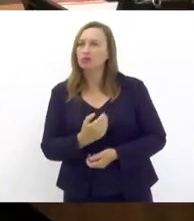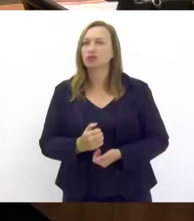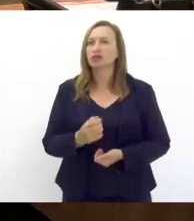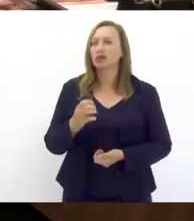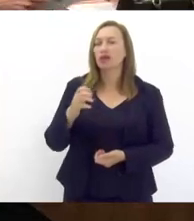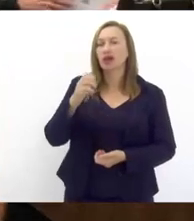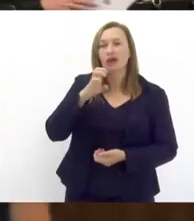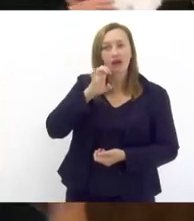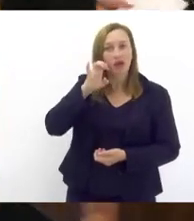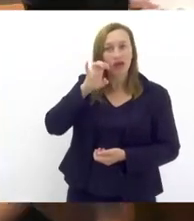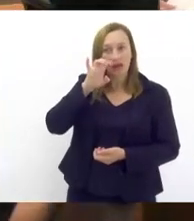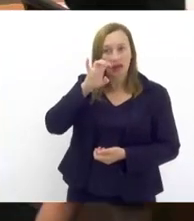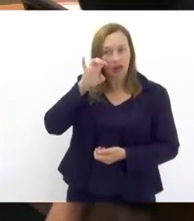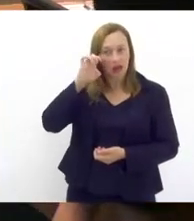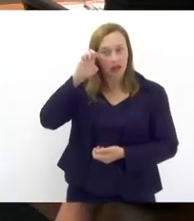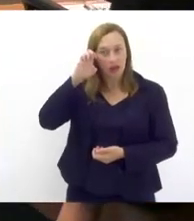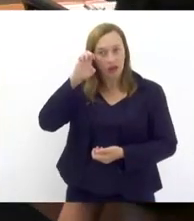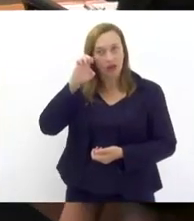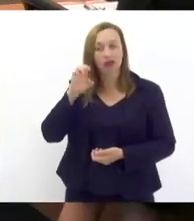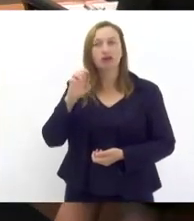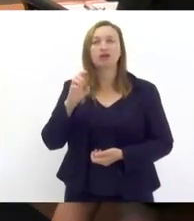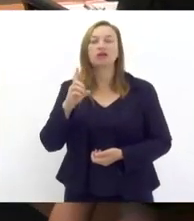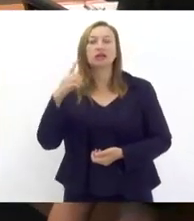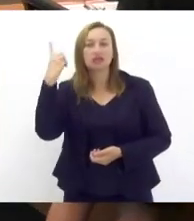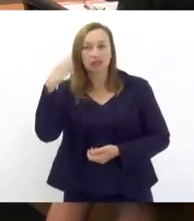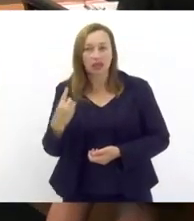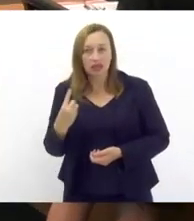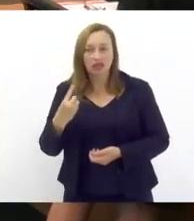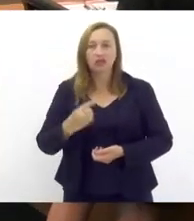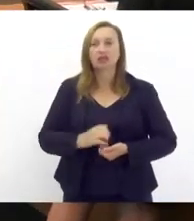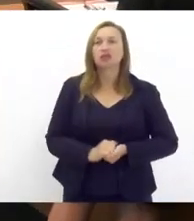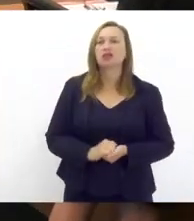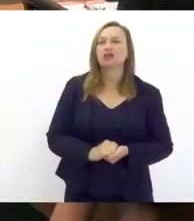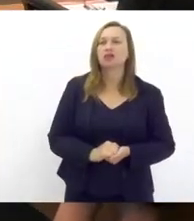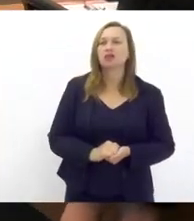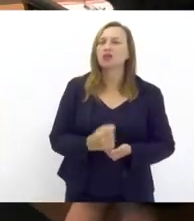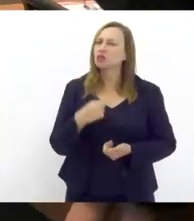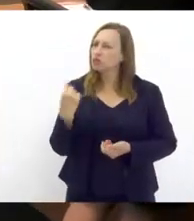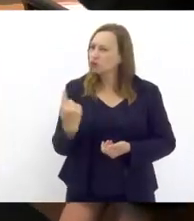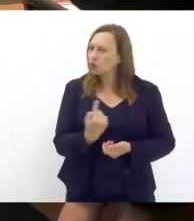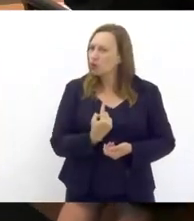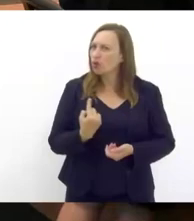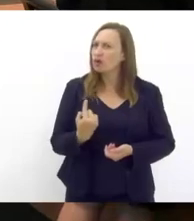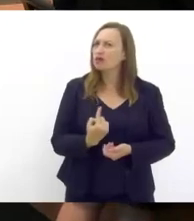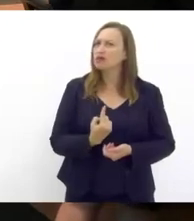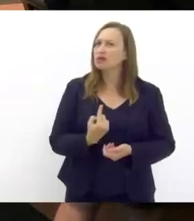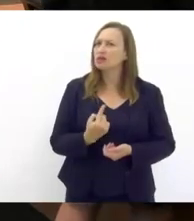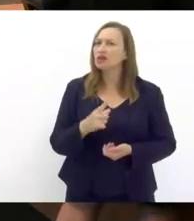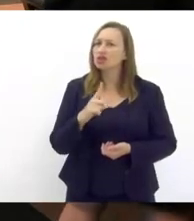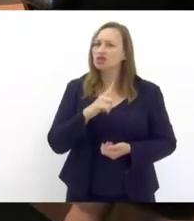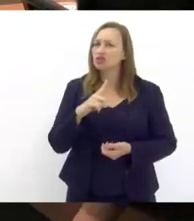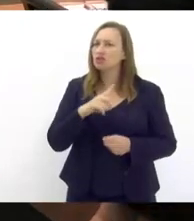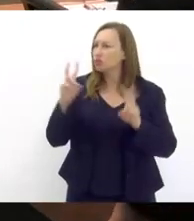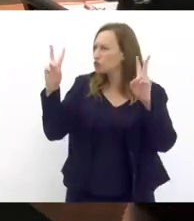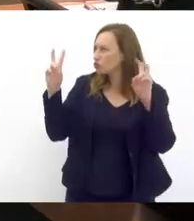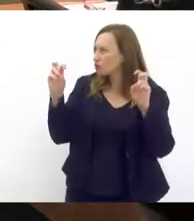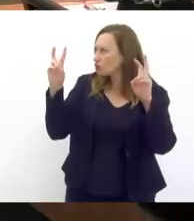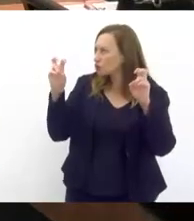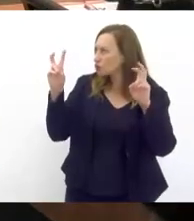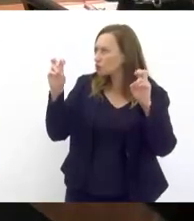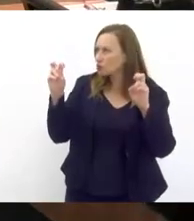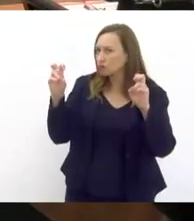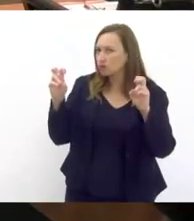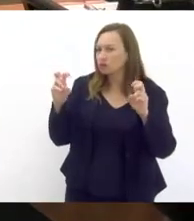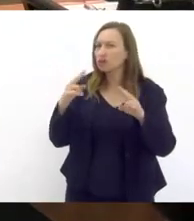Élica, Dani Monteiro. Nós, recentemente, tivemos o caso da